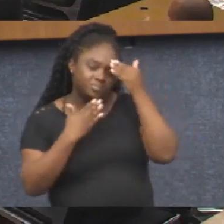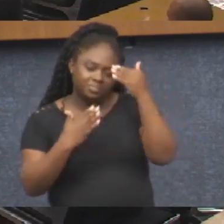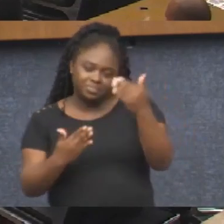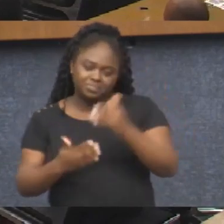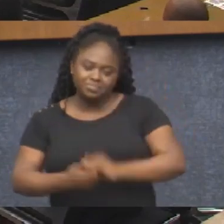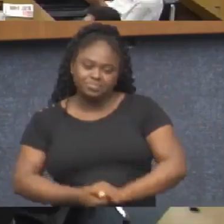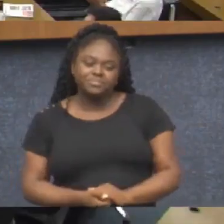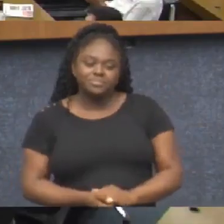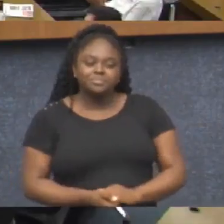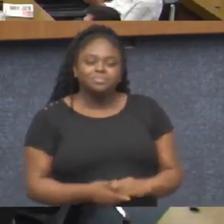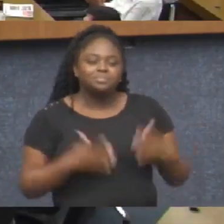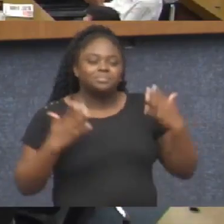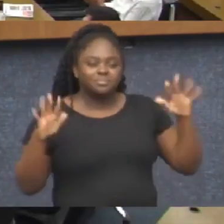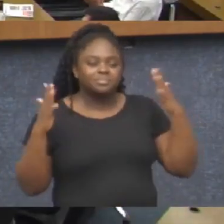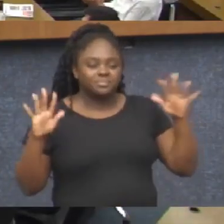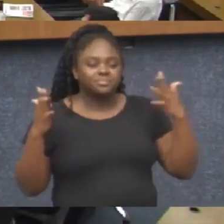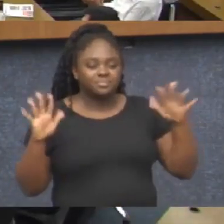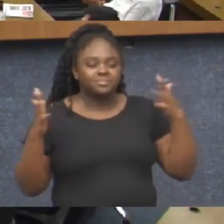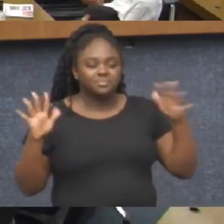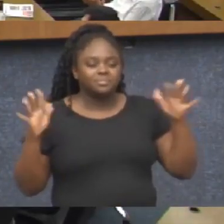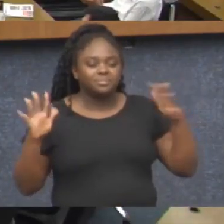obrigado.